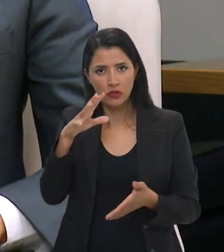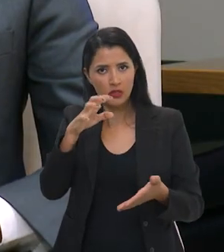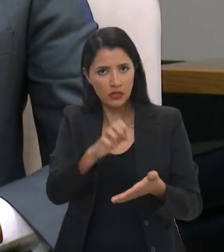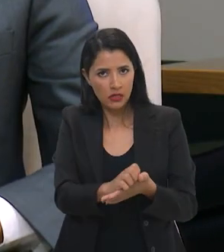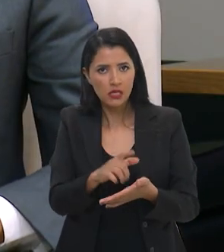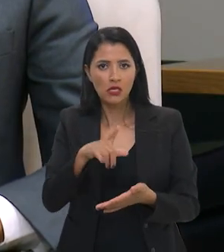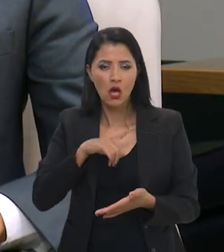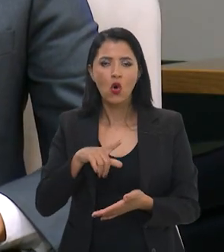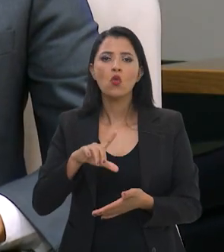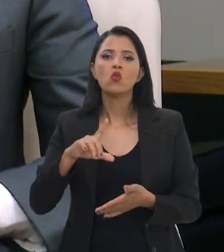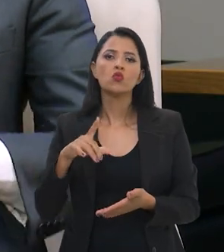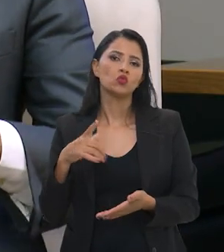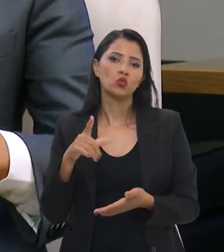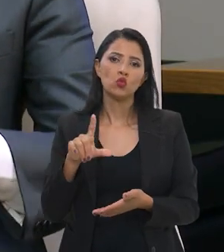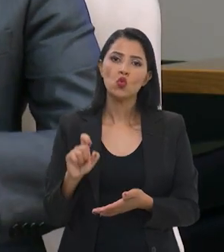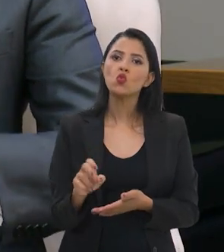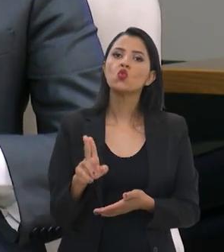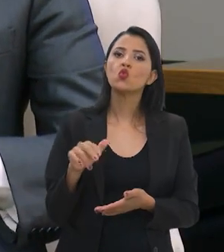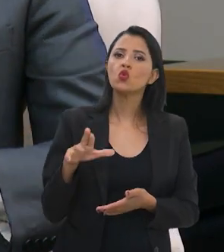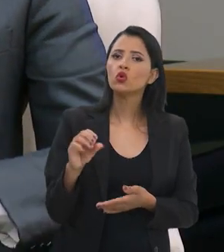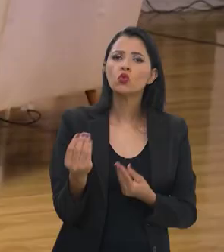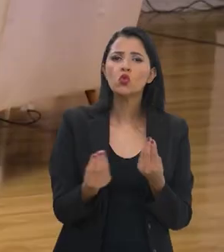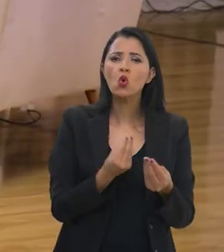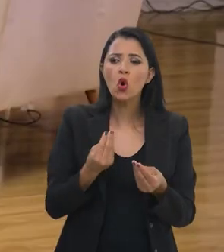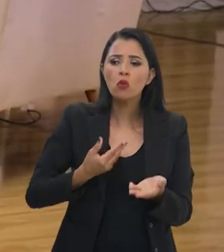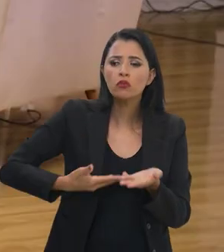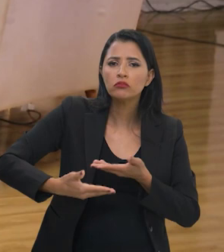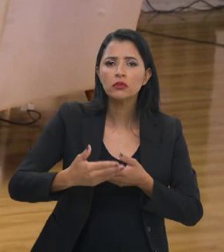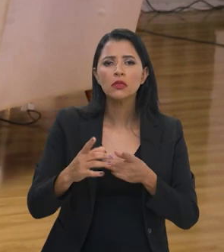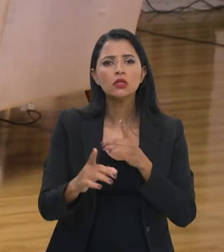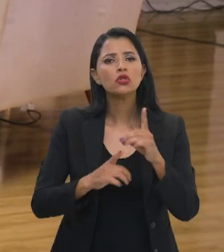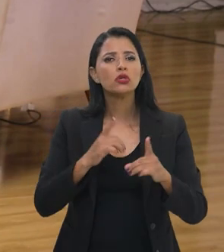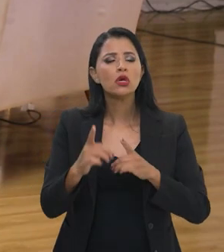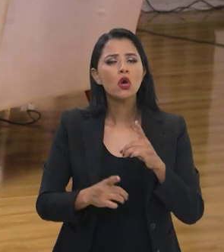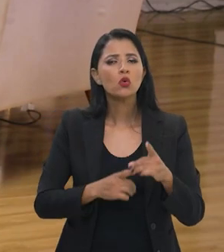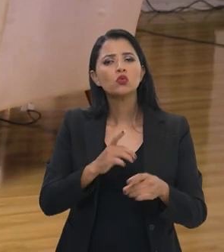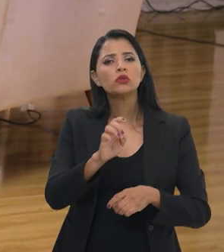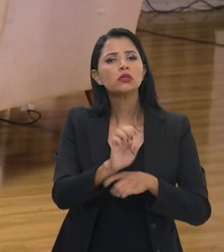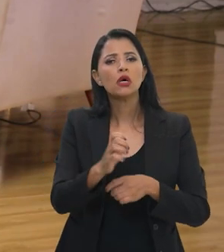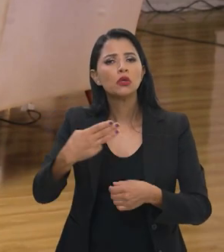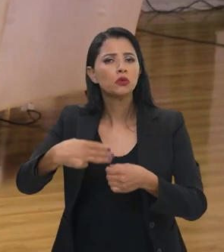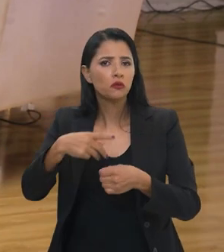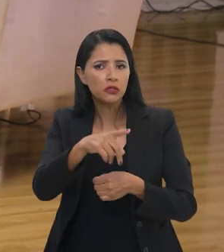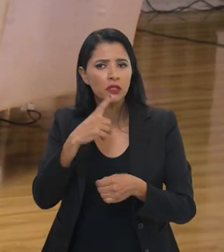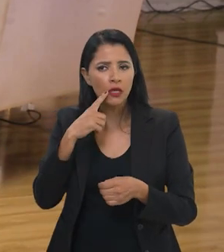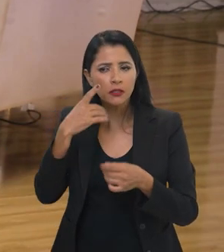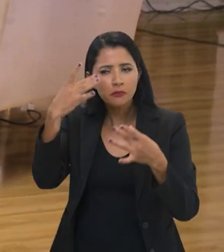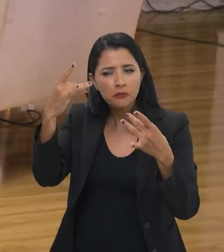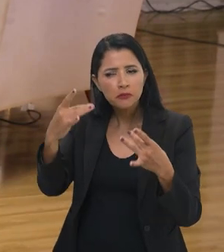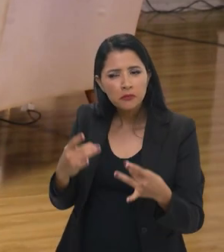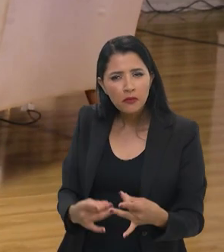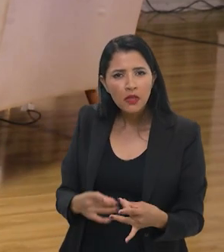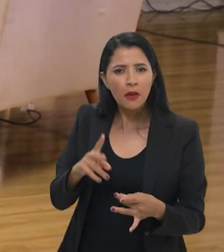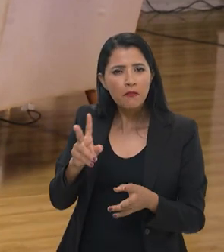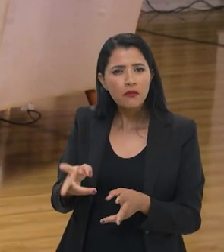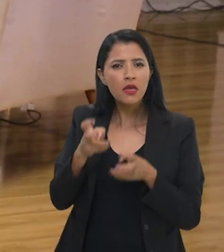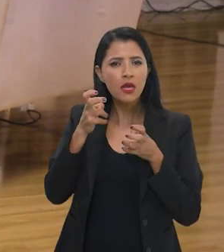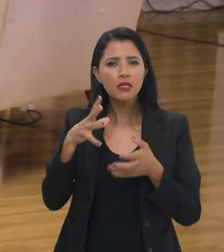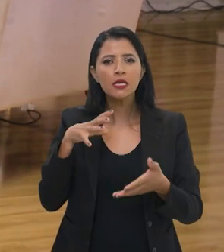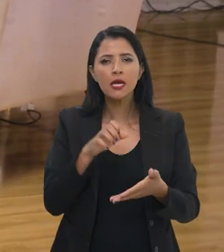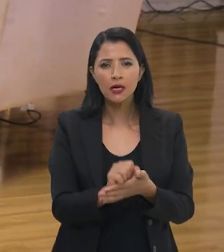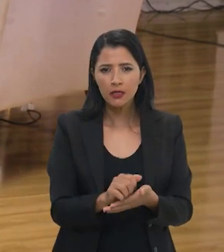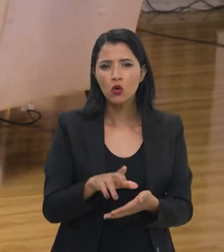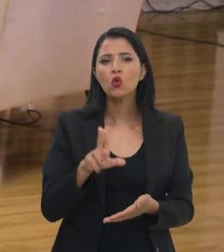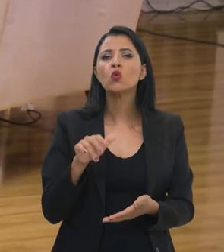inscrição do cadastro único como é que tá sendo essa interlocução com estados e municípios vocês fizeram um pente fino no cadastro único não foi isso